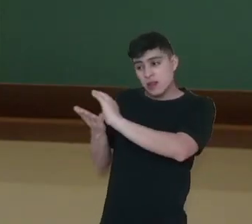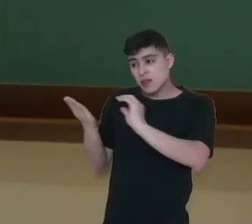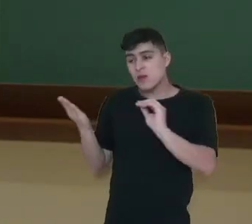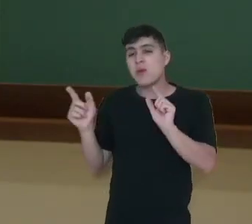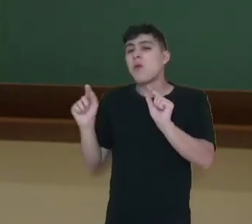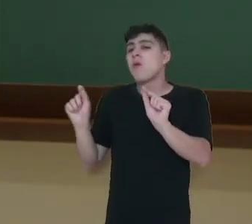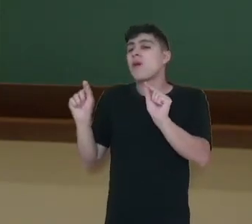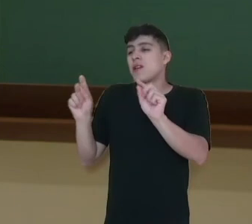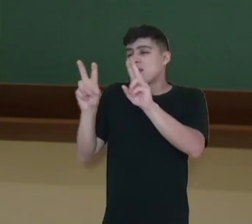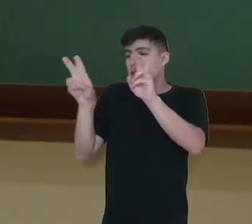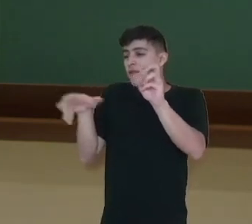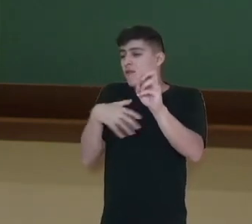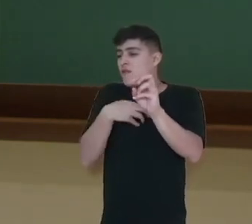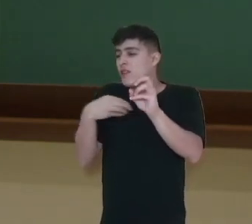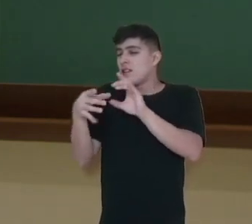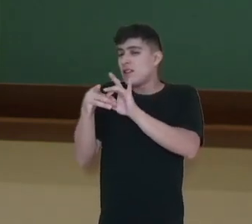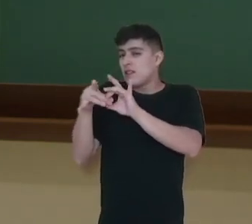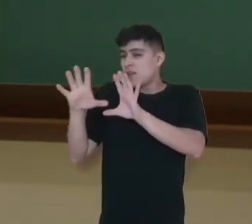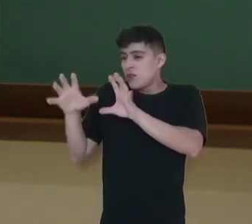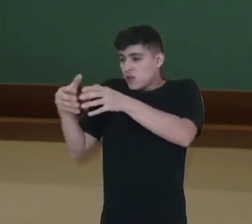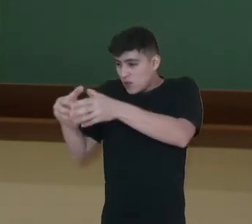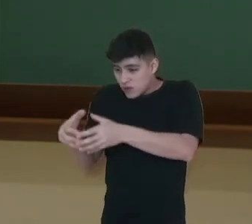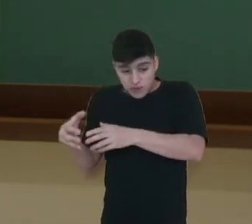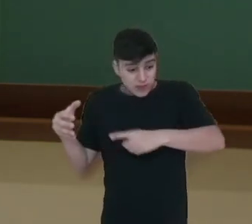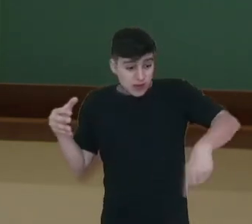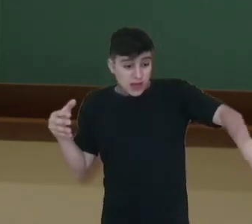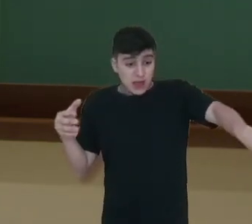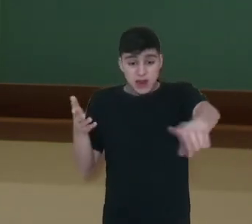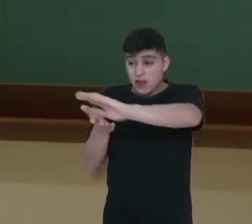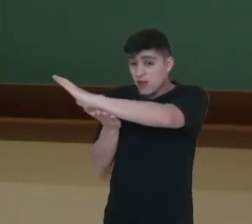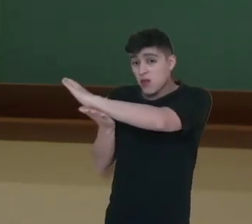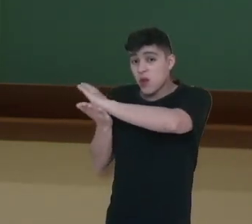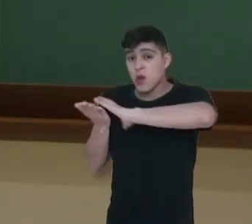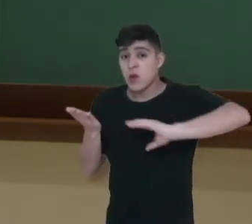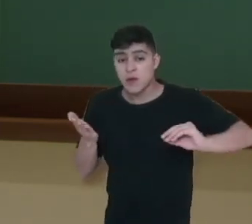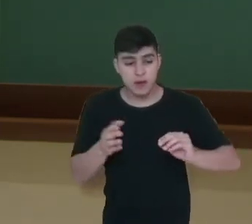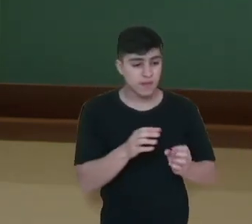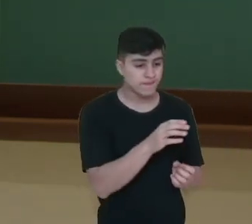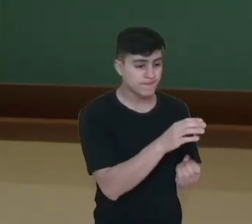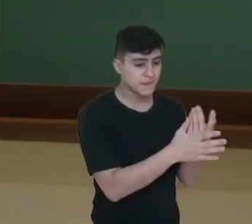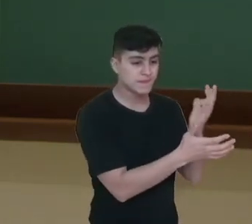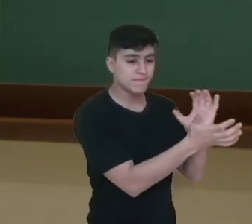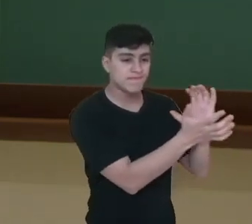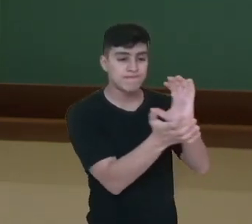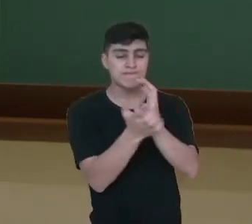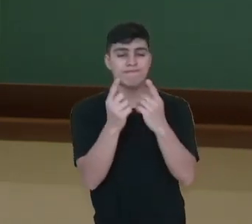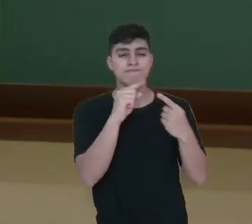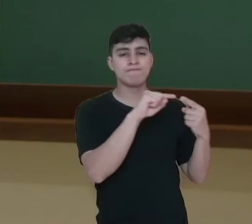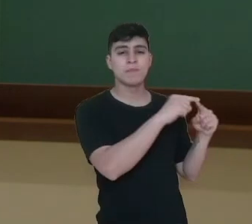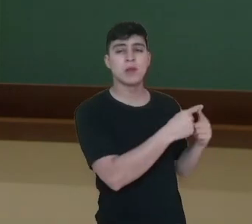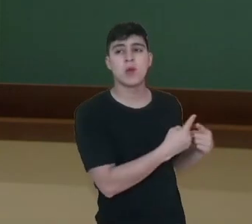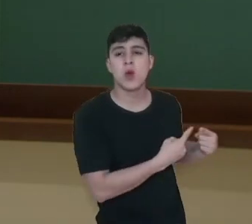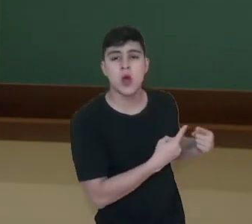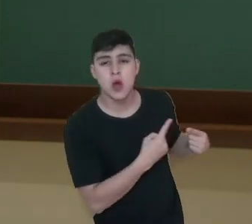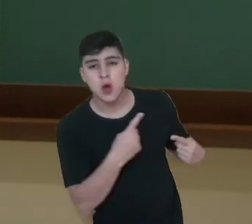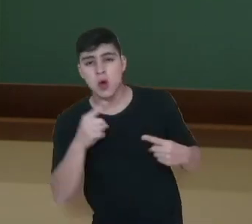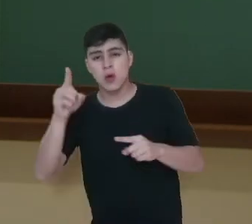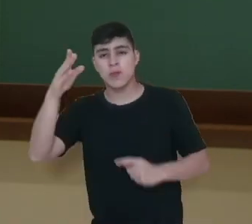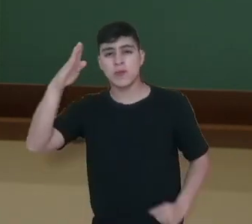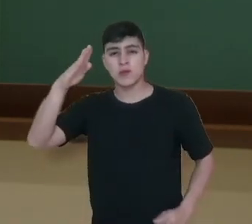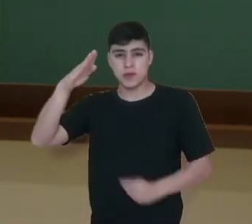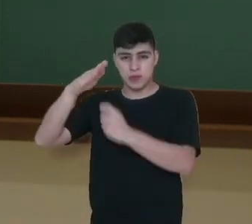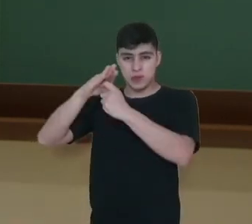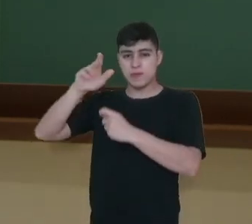da liberdade. Então a gente vai ter várias sociedades secretas criadas ali naquele contexto contra o